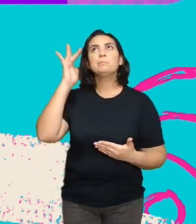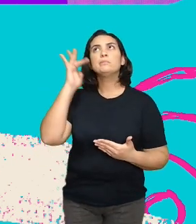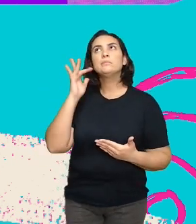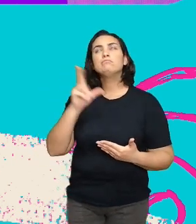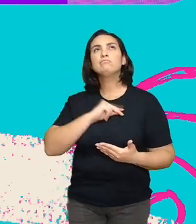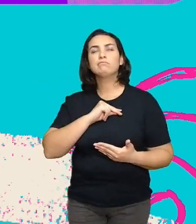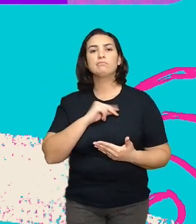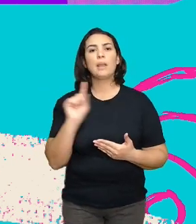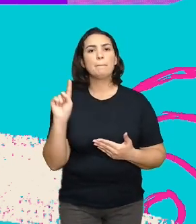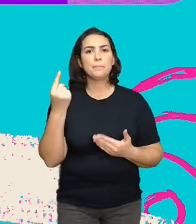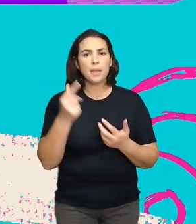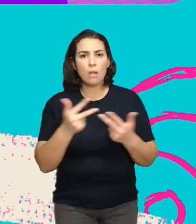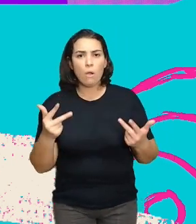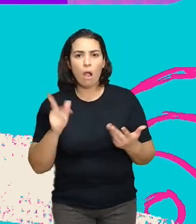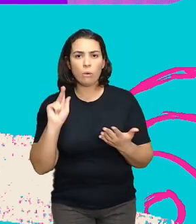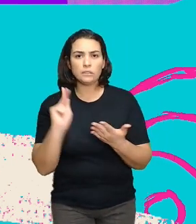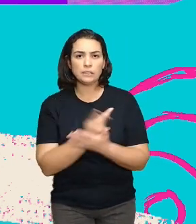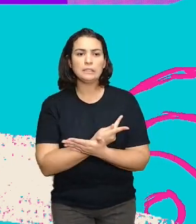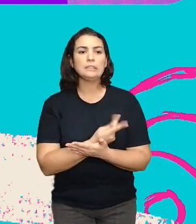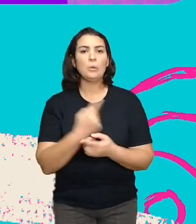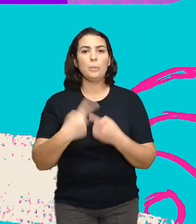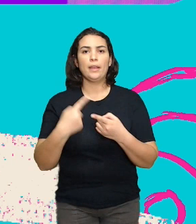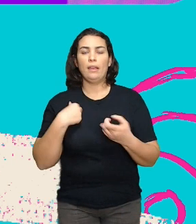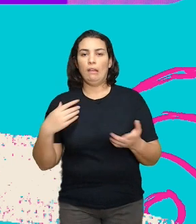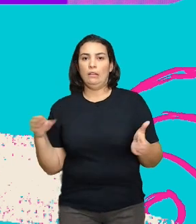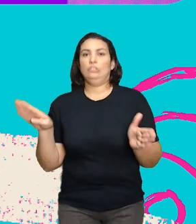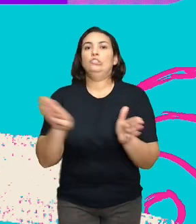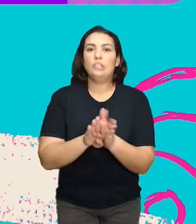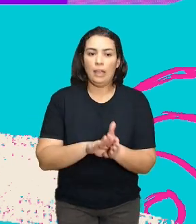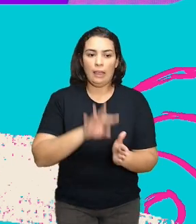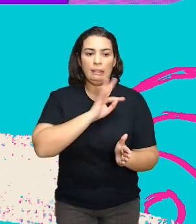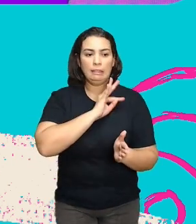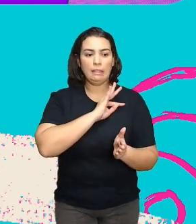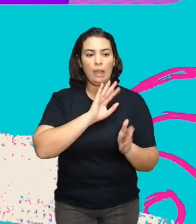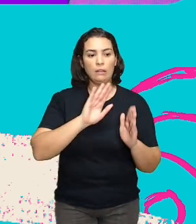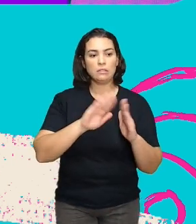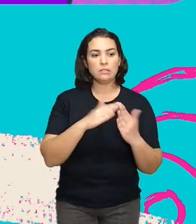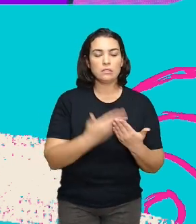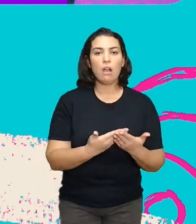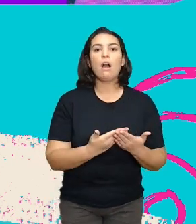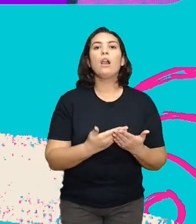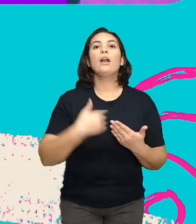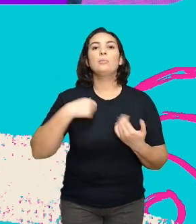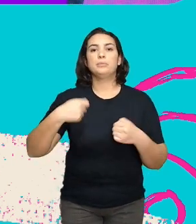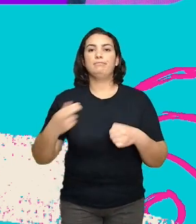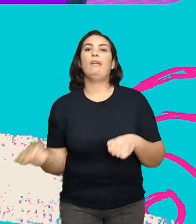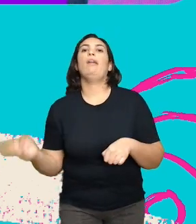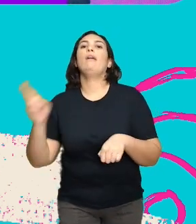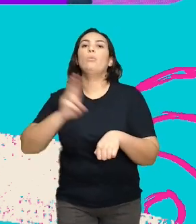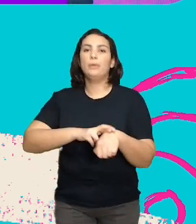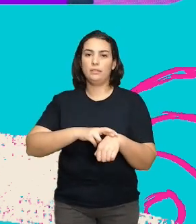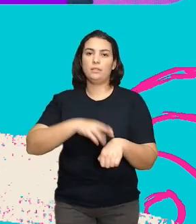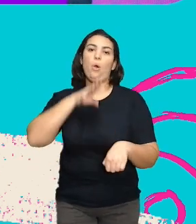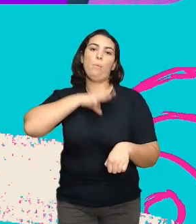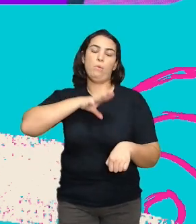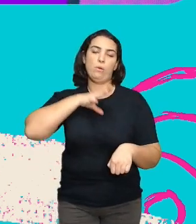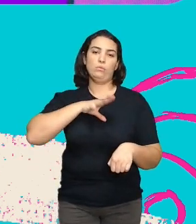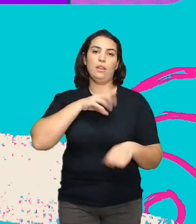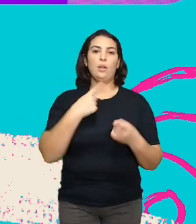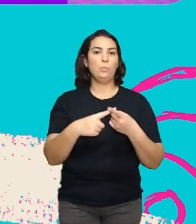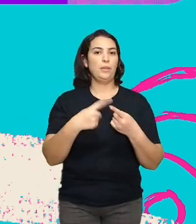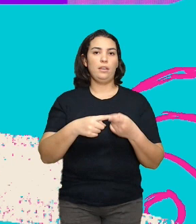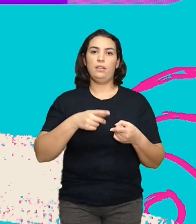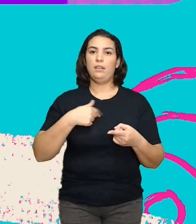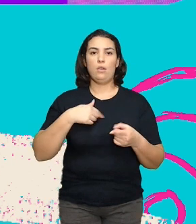que aconteceu quando eu caí de paraquedas no ensino técnico foi pegar recuperação em português, porque eu confundi dissertação